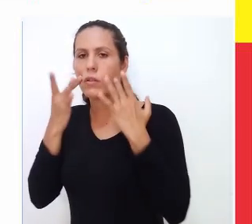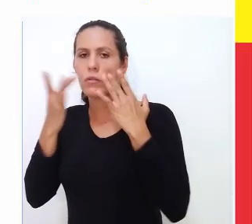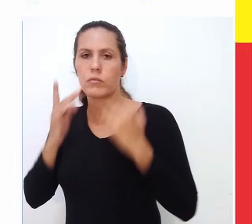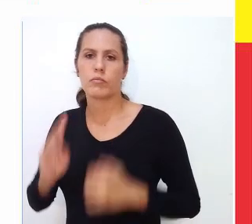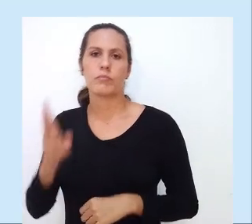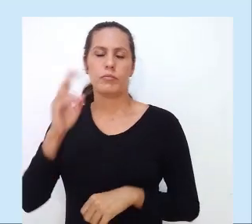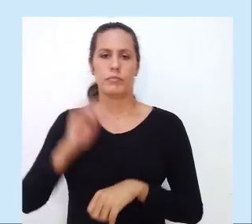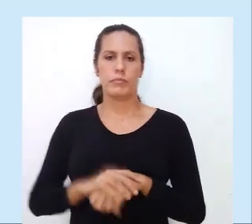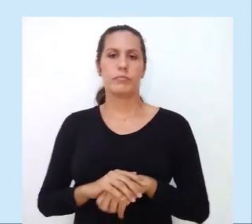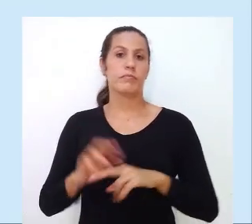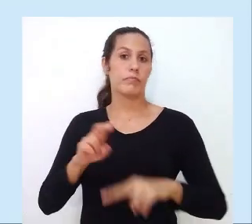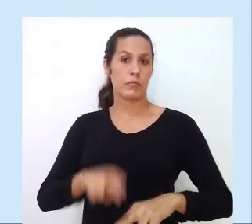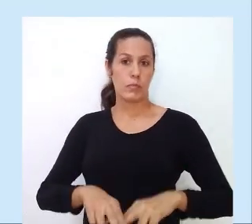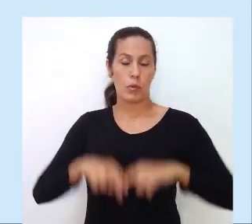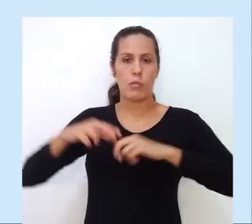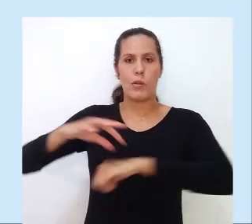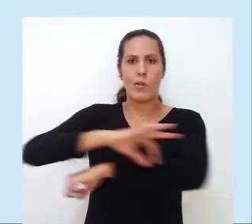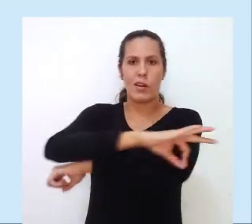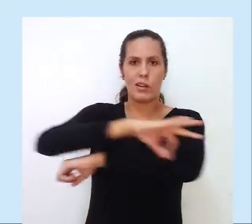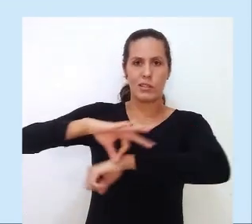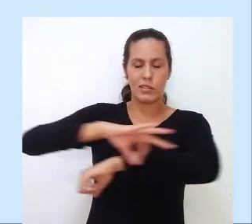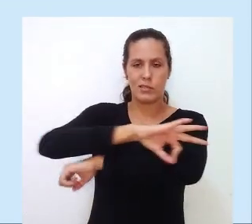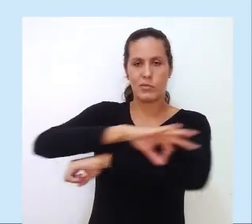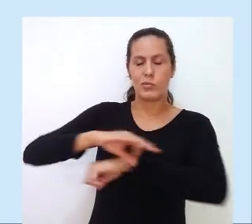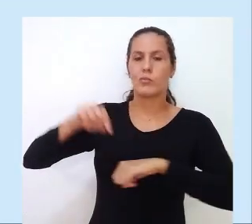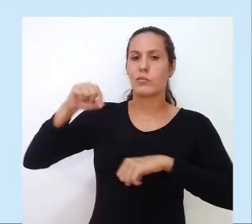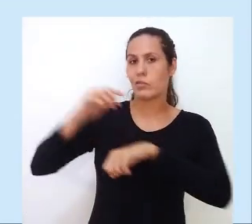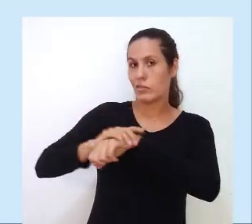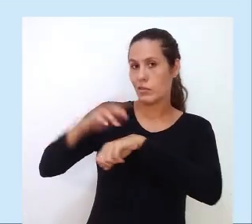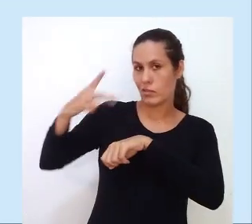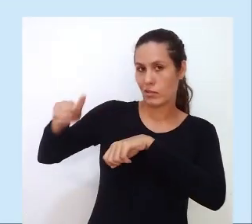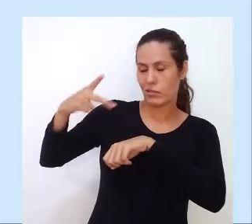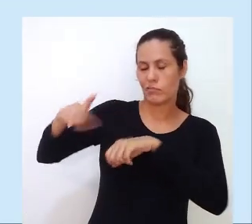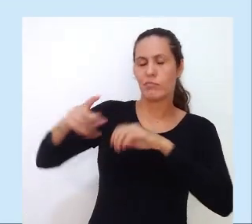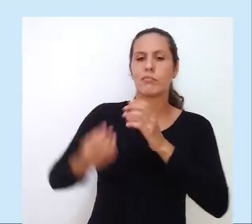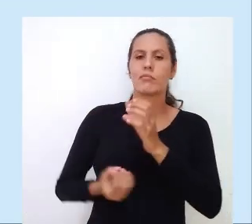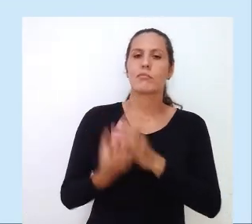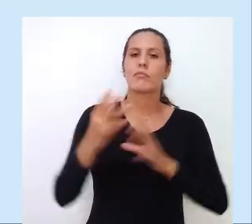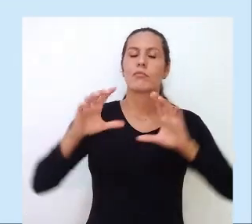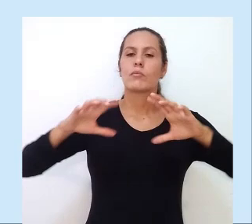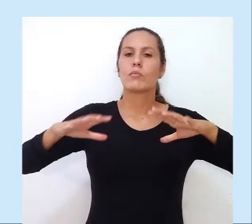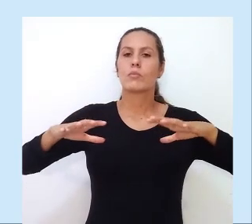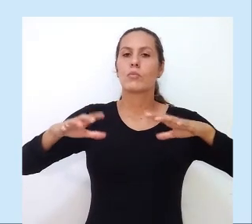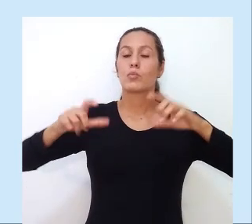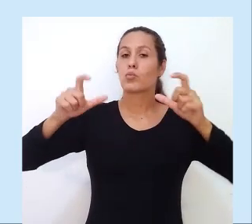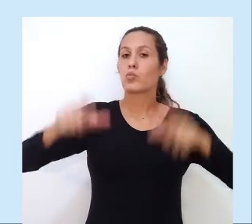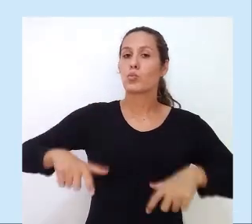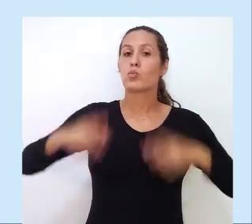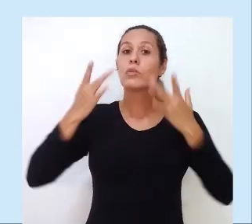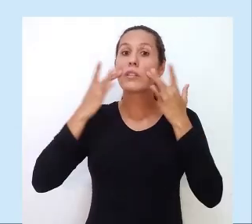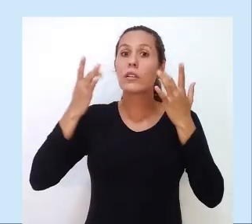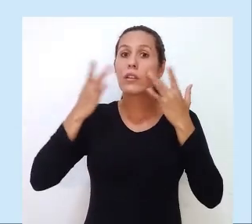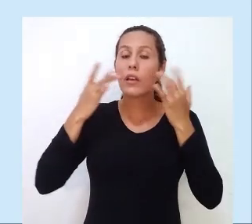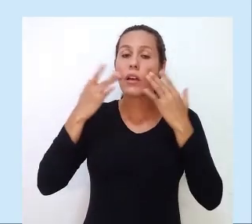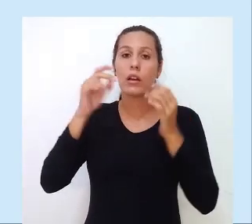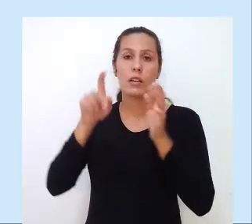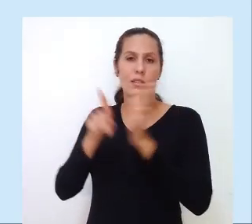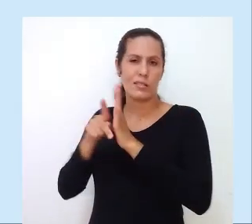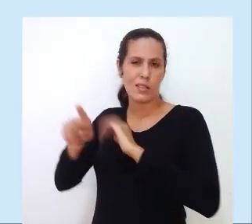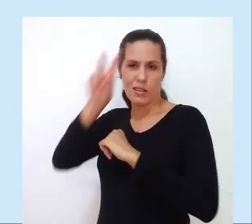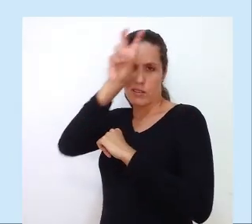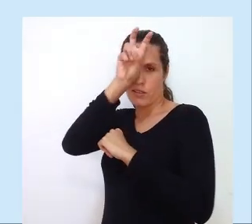Então, graças à arquitetura do teatro grego, né, todos conseguiam ver e ouvir bem